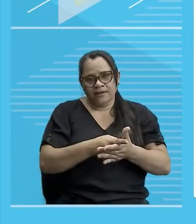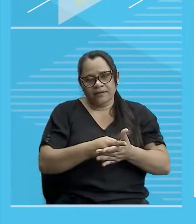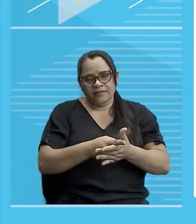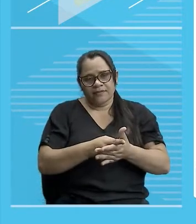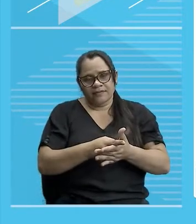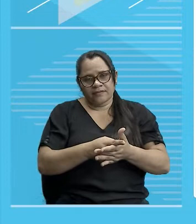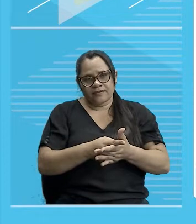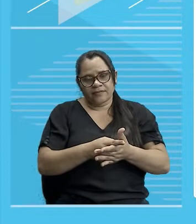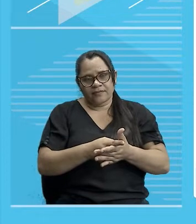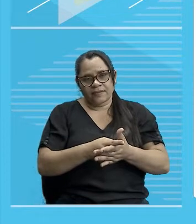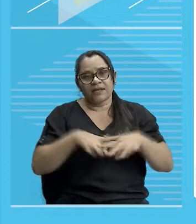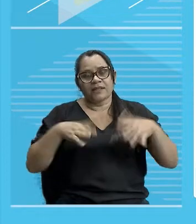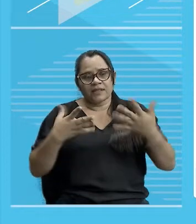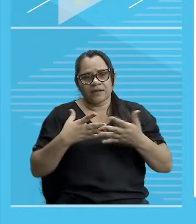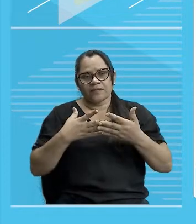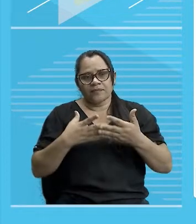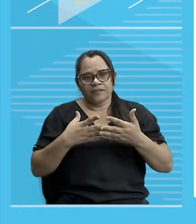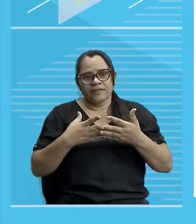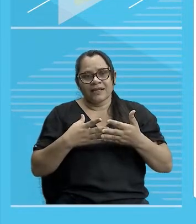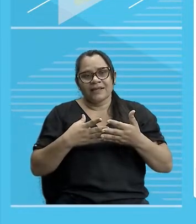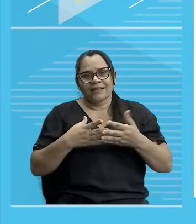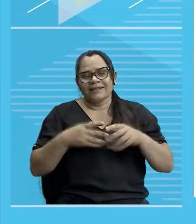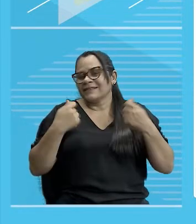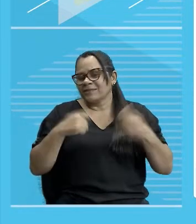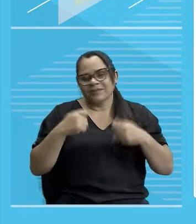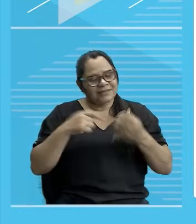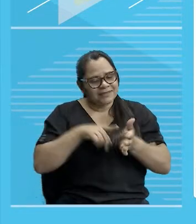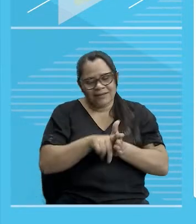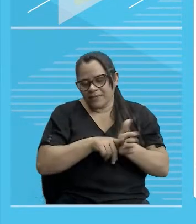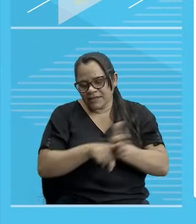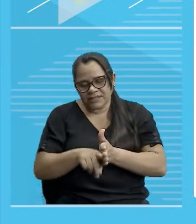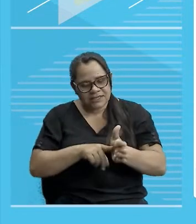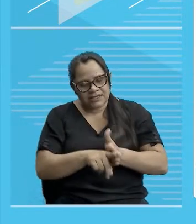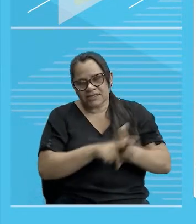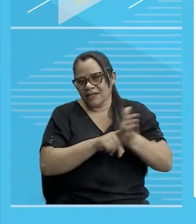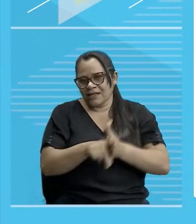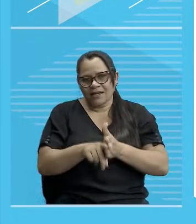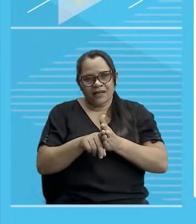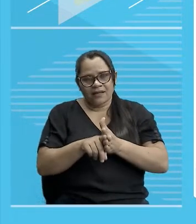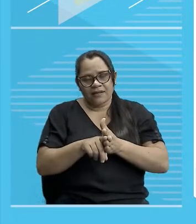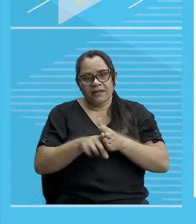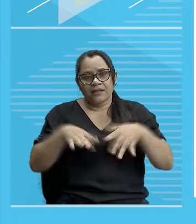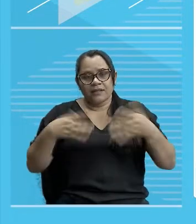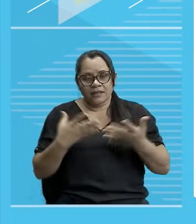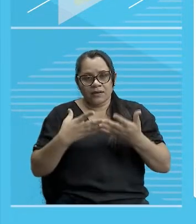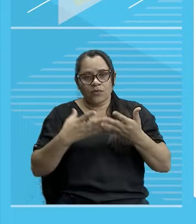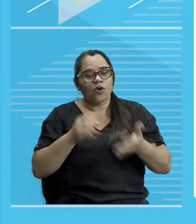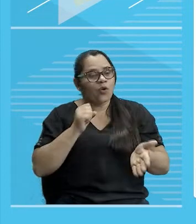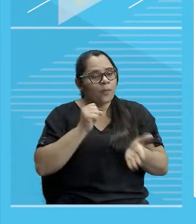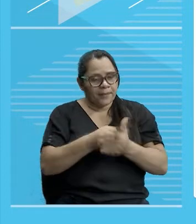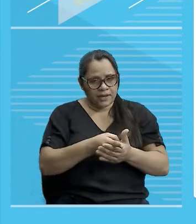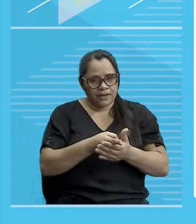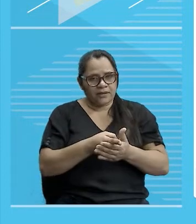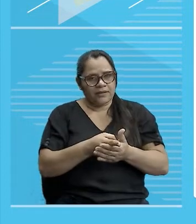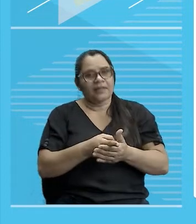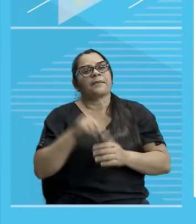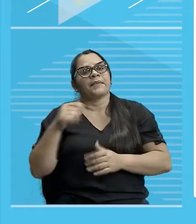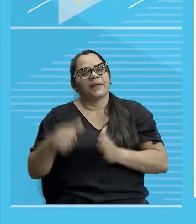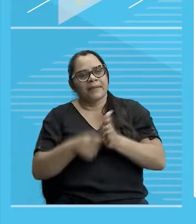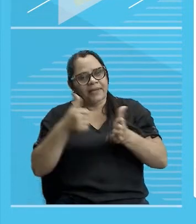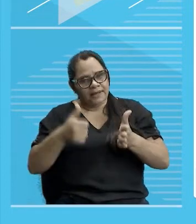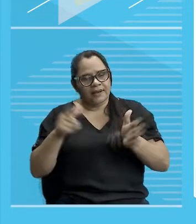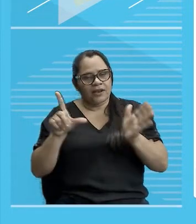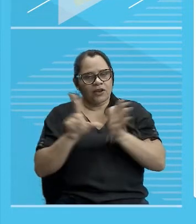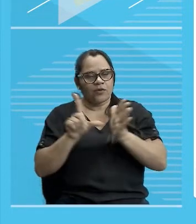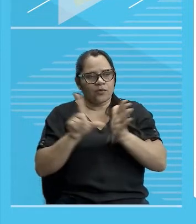pesquisei não só cheguei lá meu filho quero um guarda-roupa para amanhã não só vai sair daqui a 5 dias ela tá bom então meus